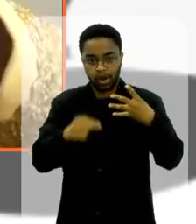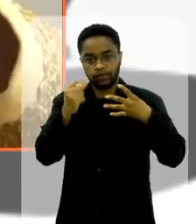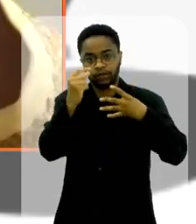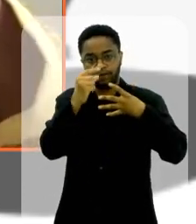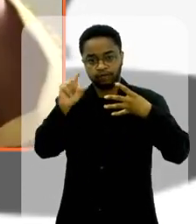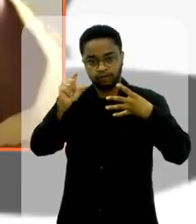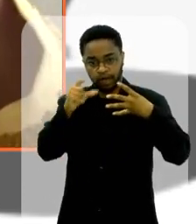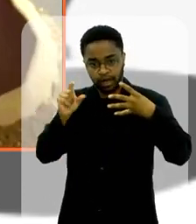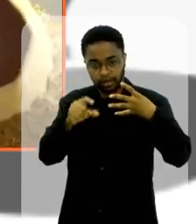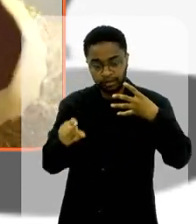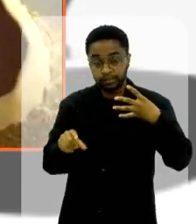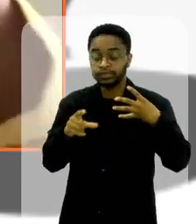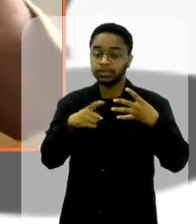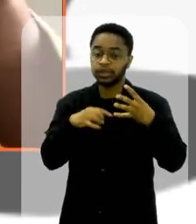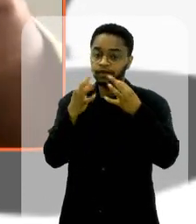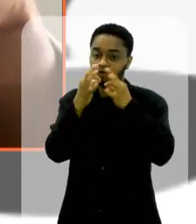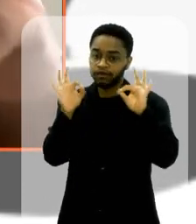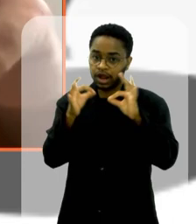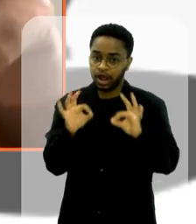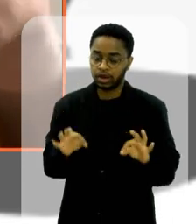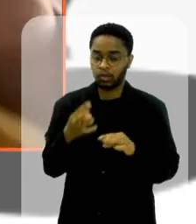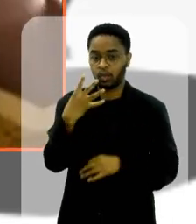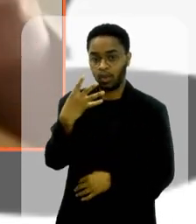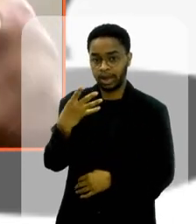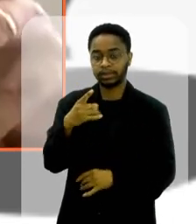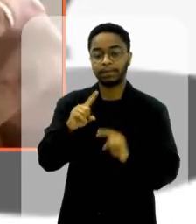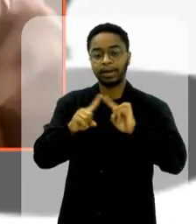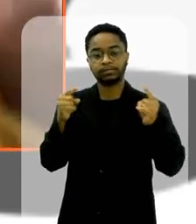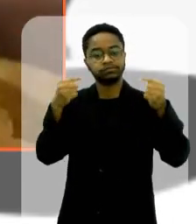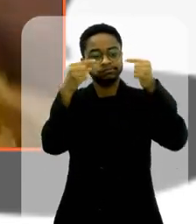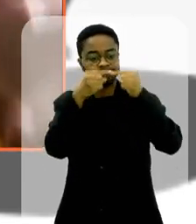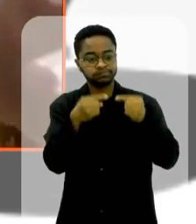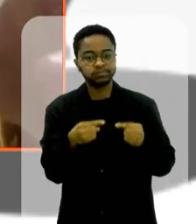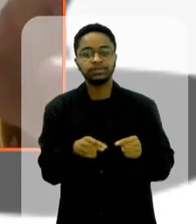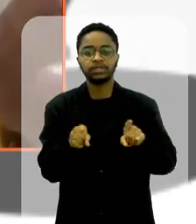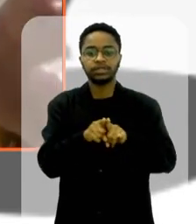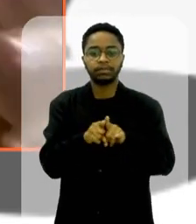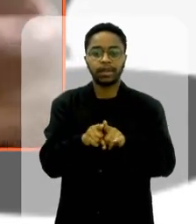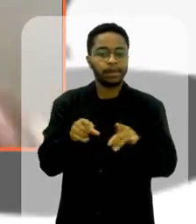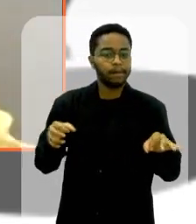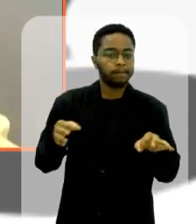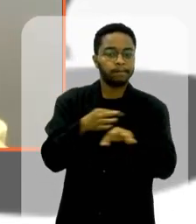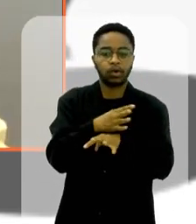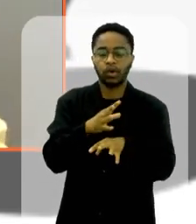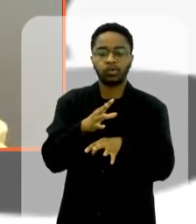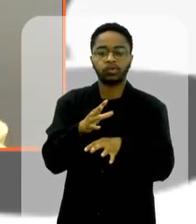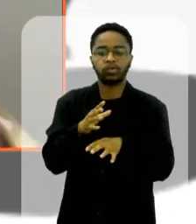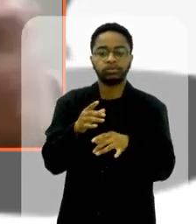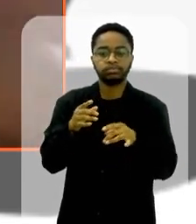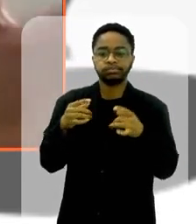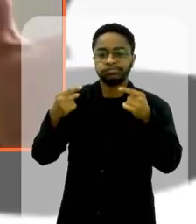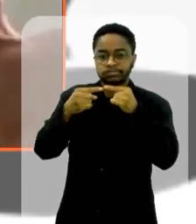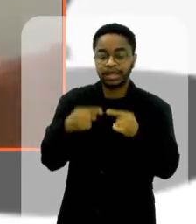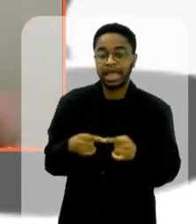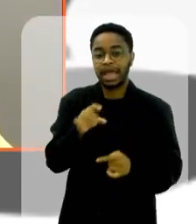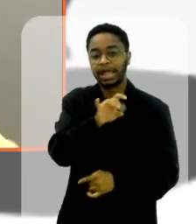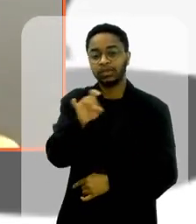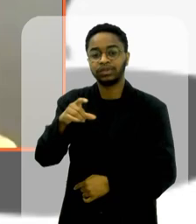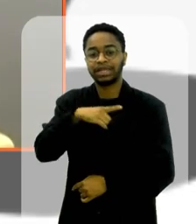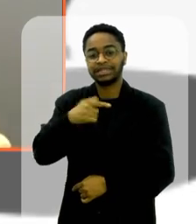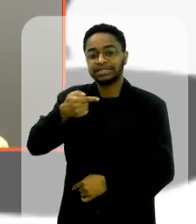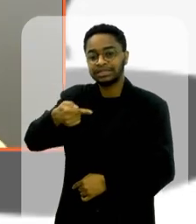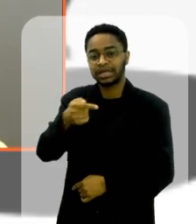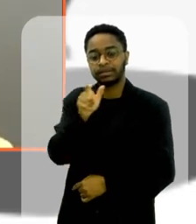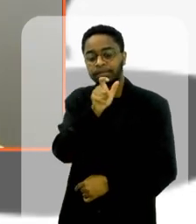poesia, cada linha se chama verso. Então, são quatro versos com rima e sentido completo. Cada verso tem